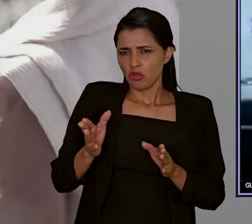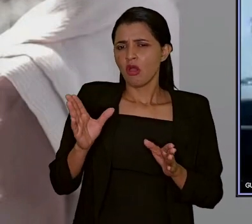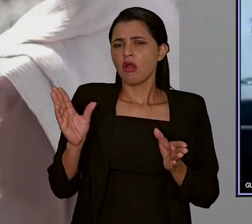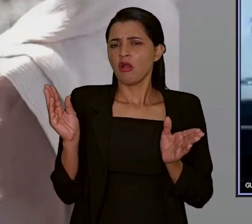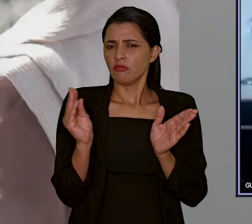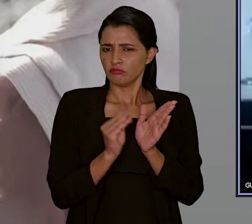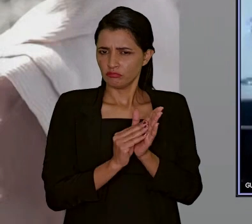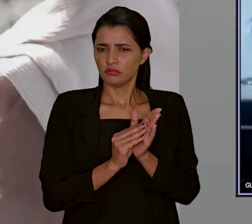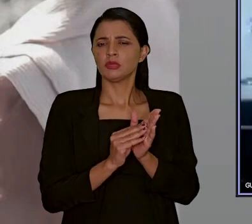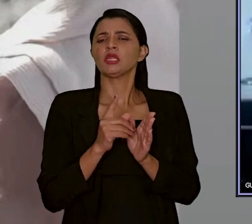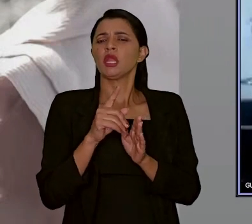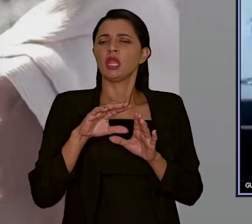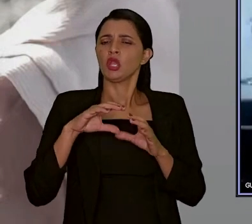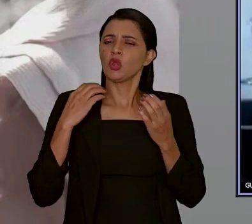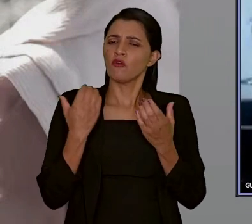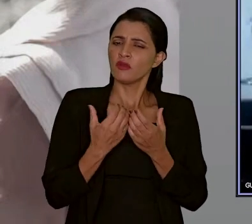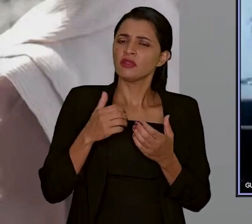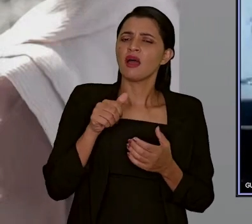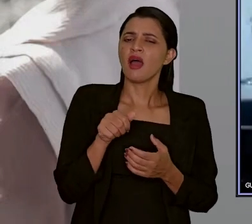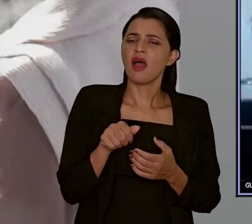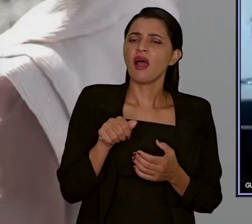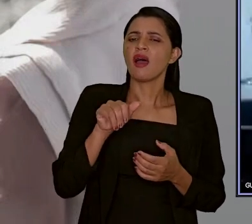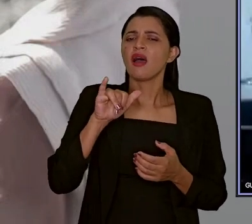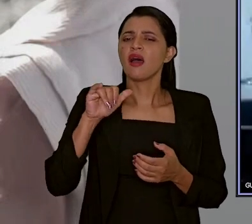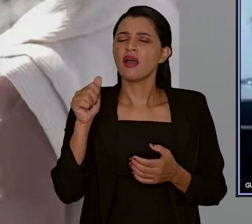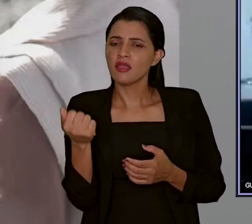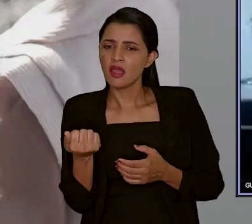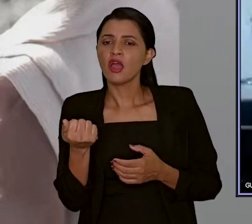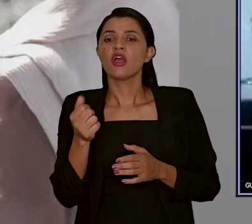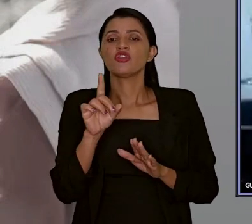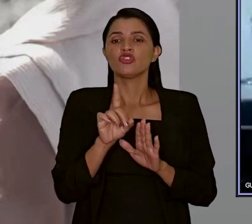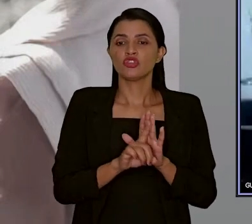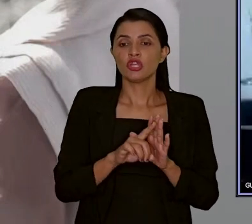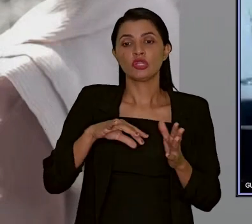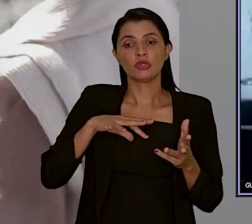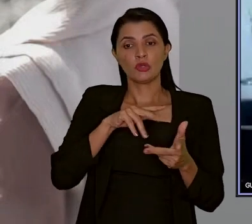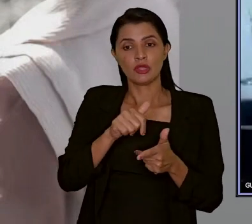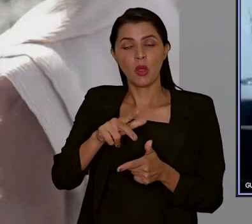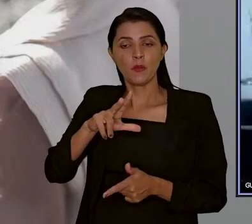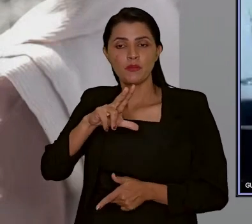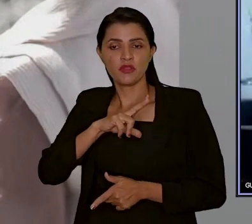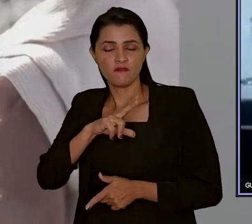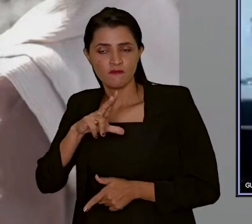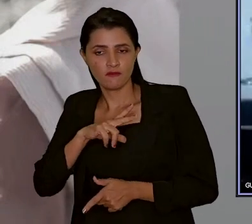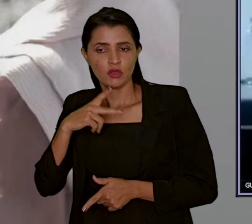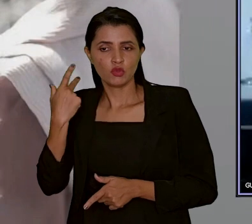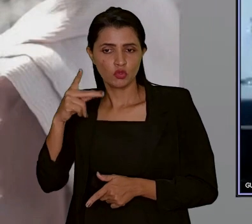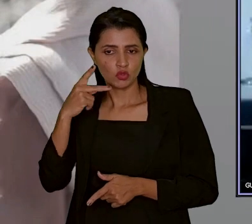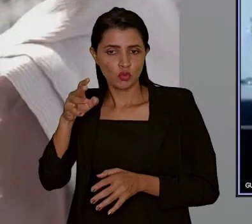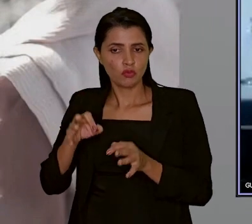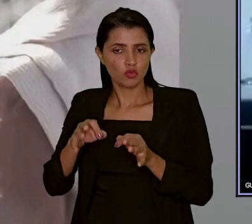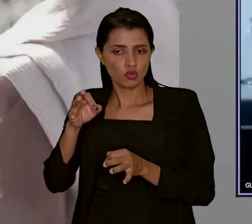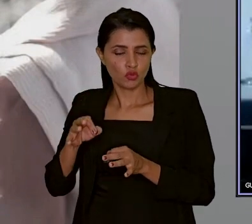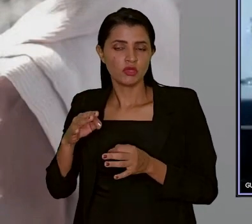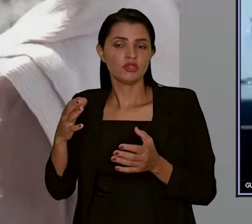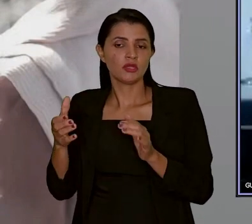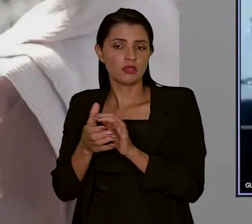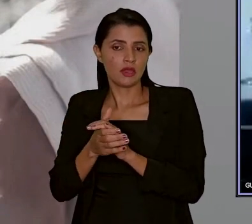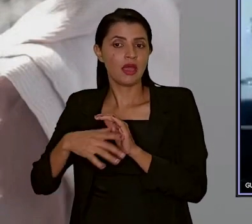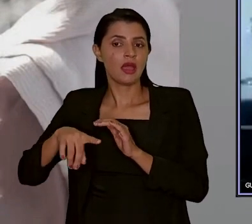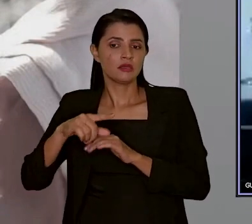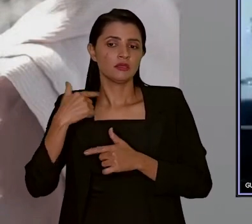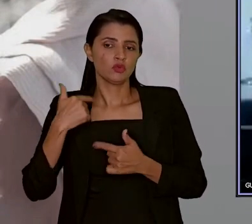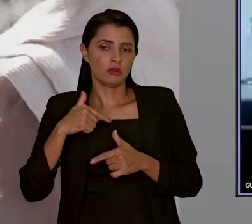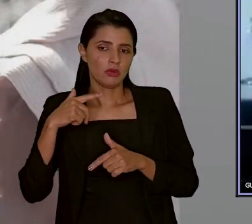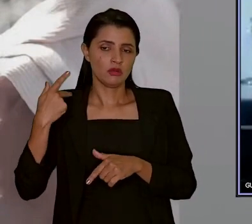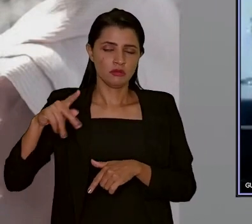da Conferência da Haia, né, de Direito Internacional Privado, sobre a atuação dos juízes de enlace. Consequentemente, ainda que a Convenção